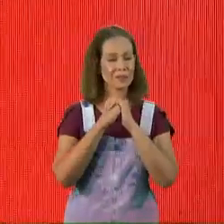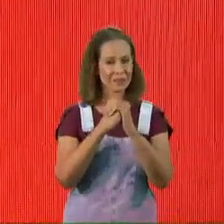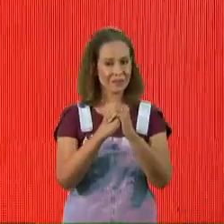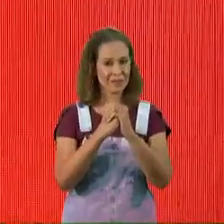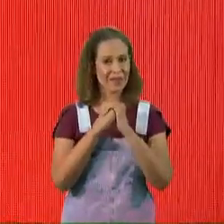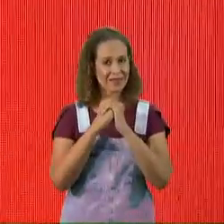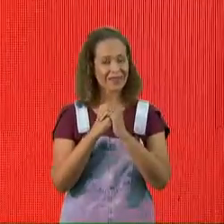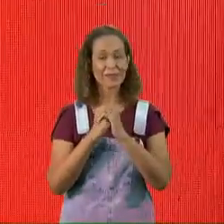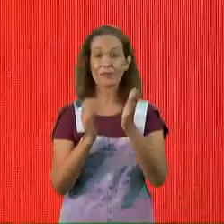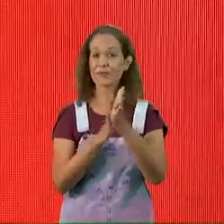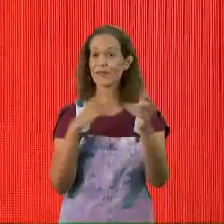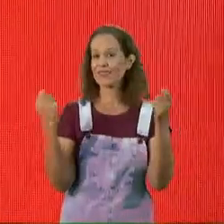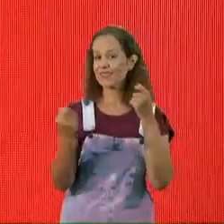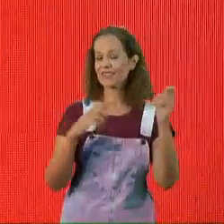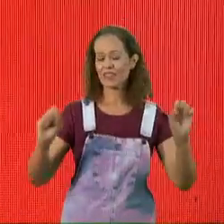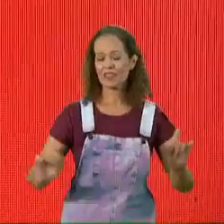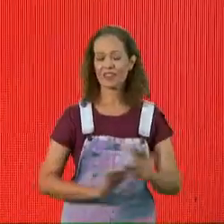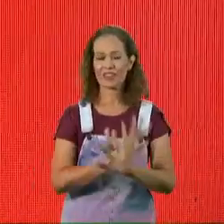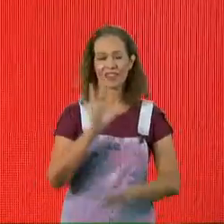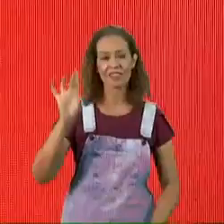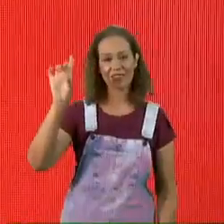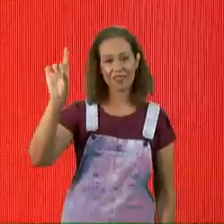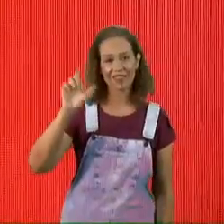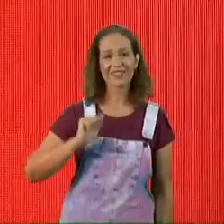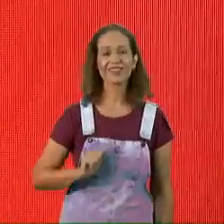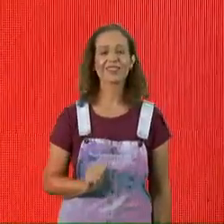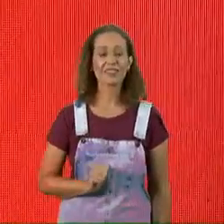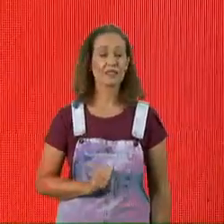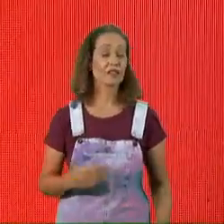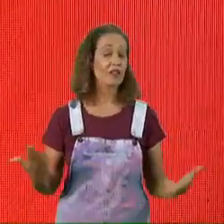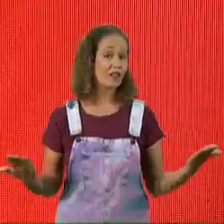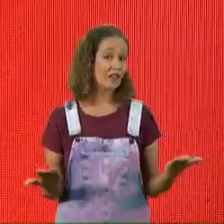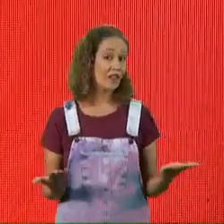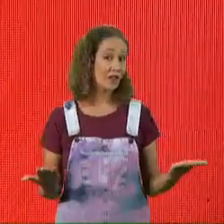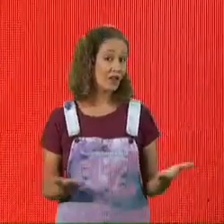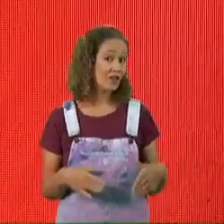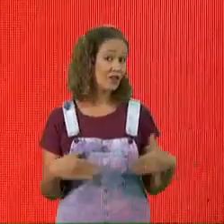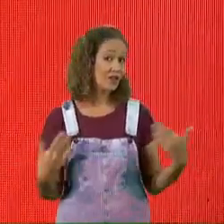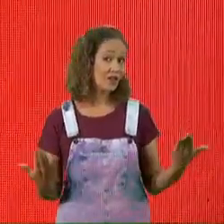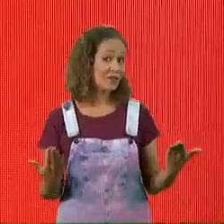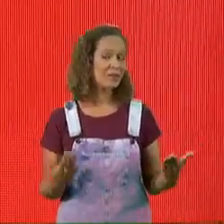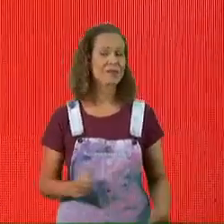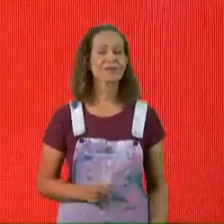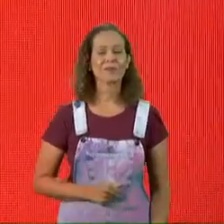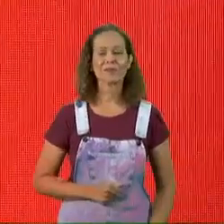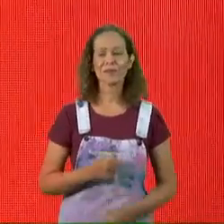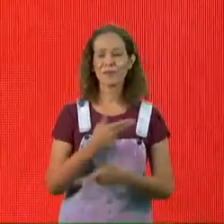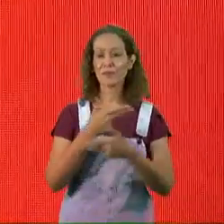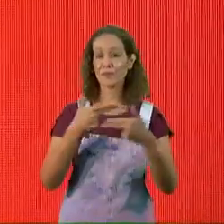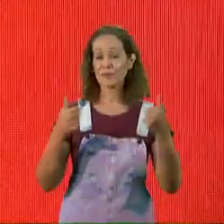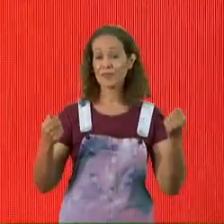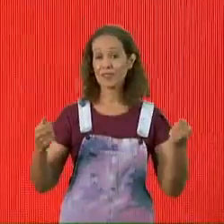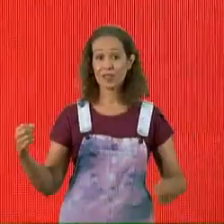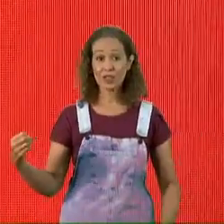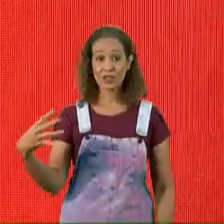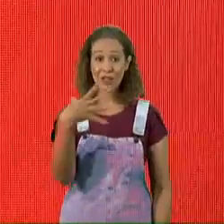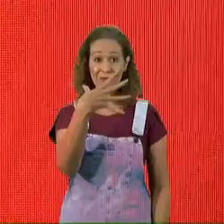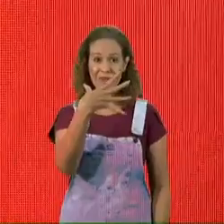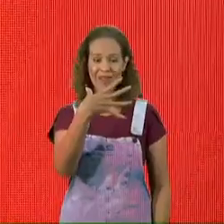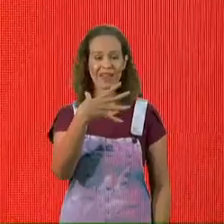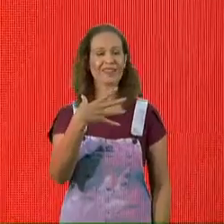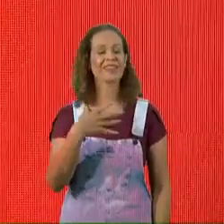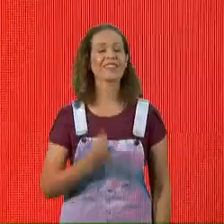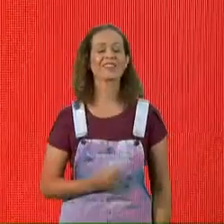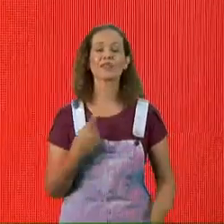Amém. Aleluia, glória a Deus. E hoje tenho novidades para você, isso mesmo. Eu